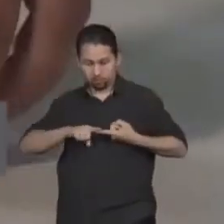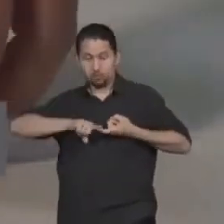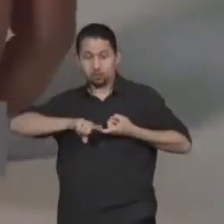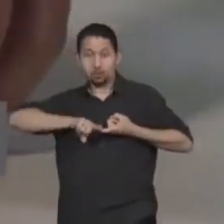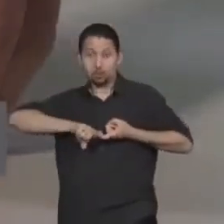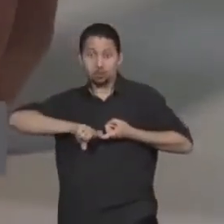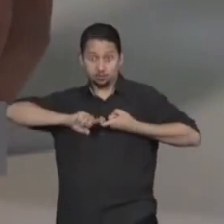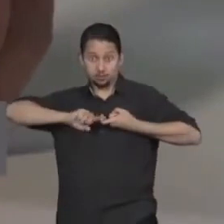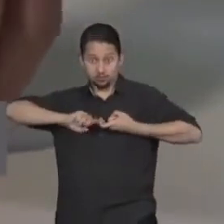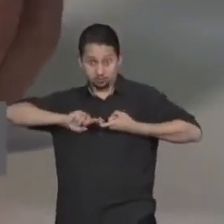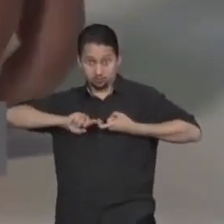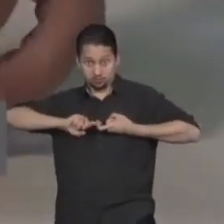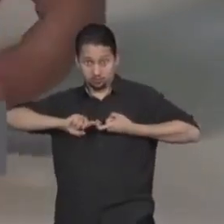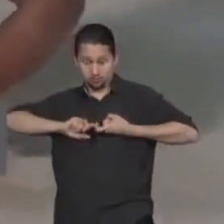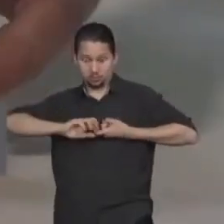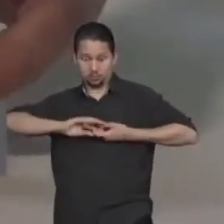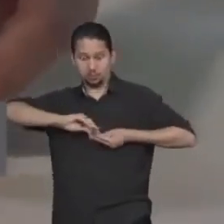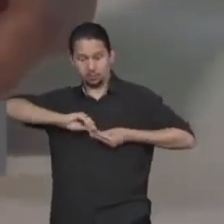Coloco